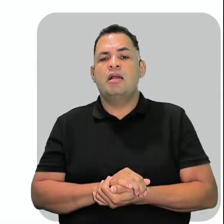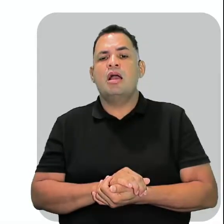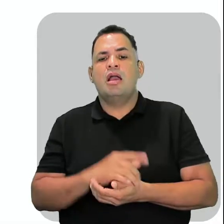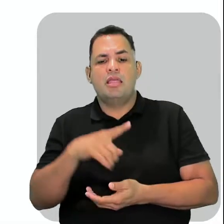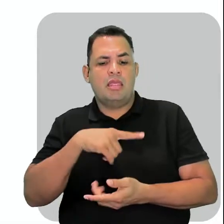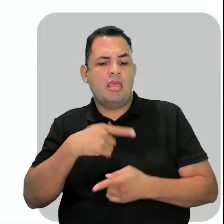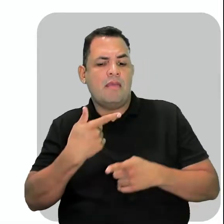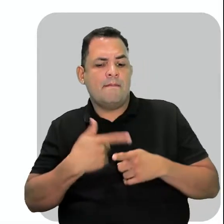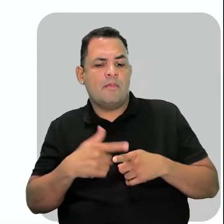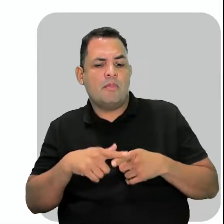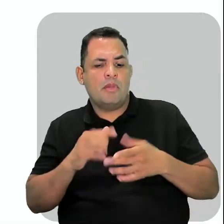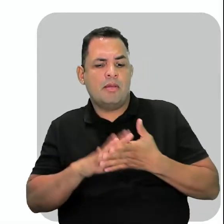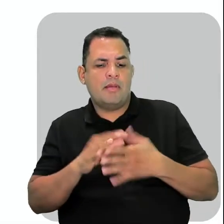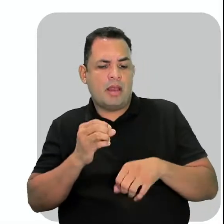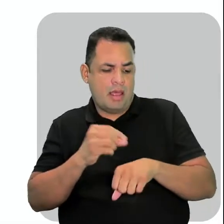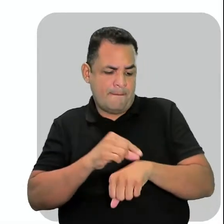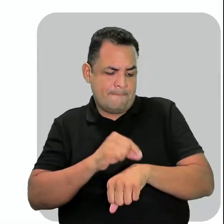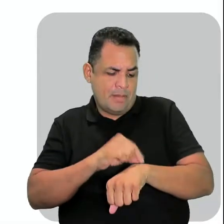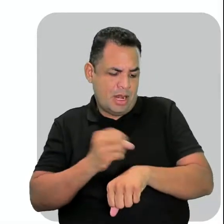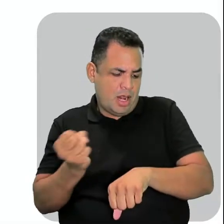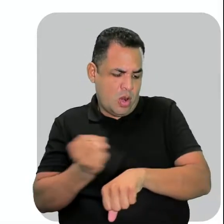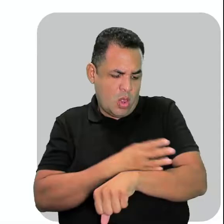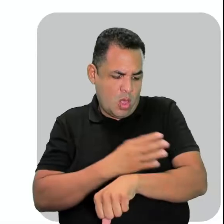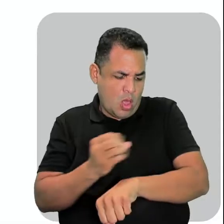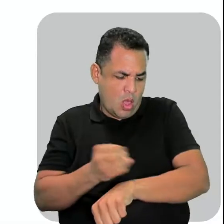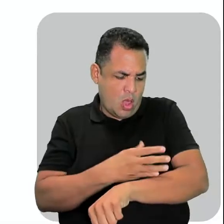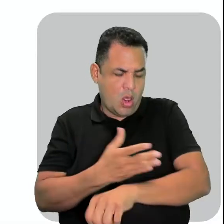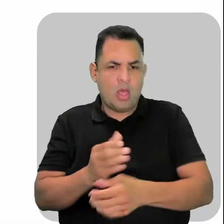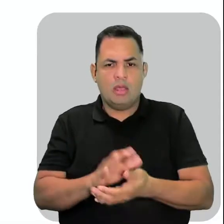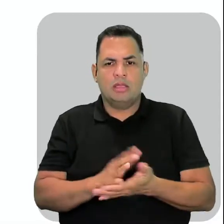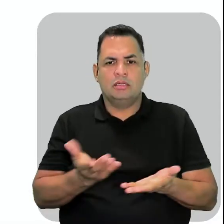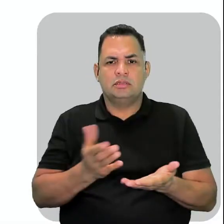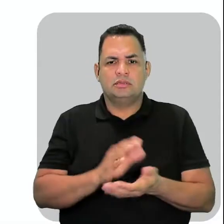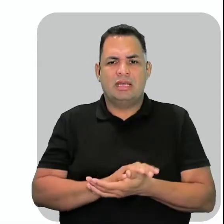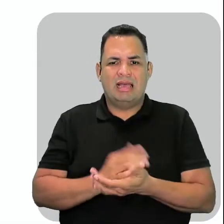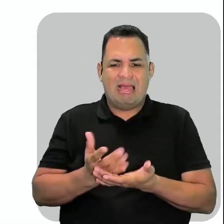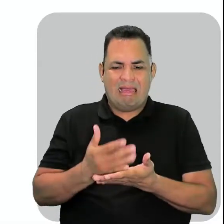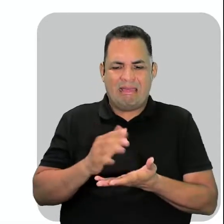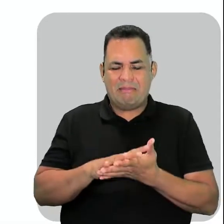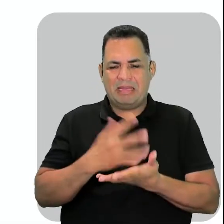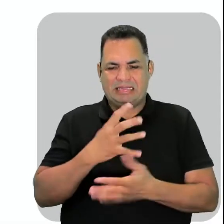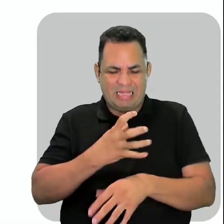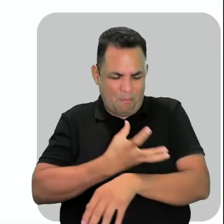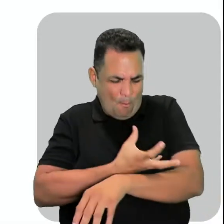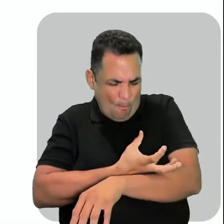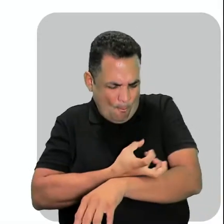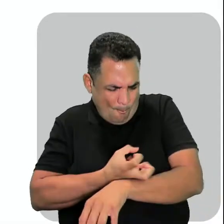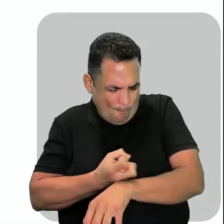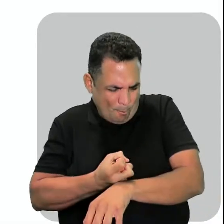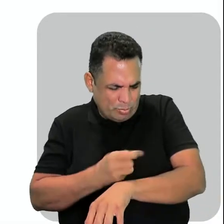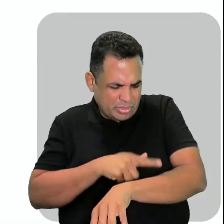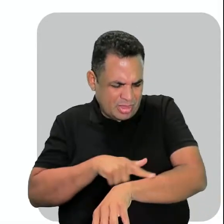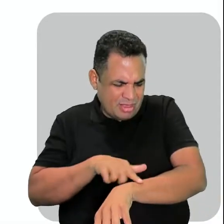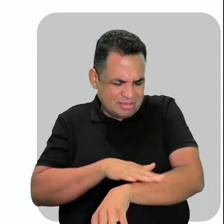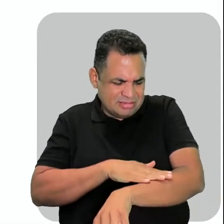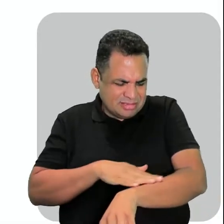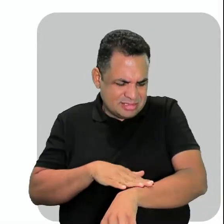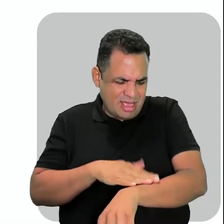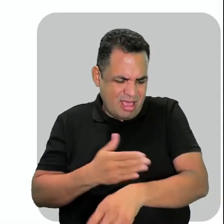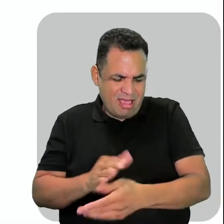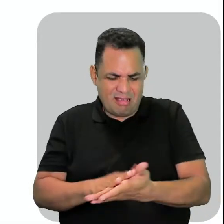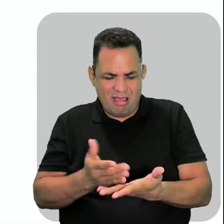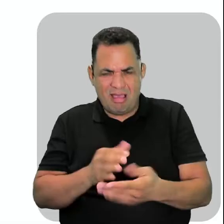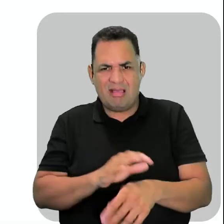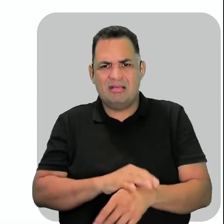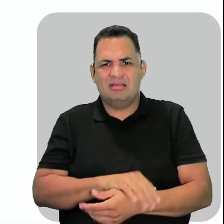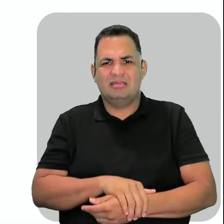a regeneração da pele. Aí você fica com aquela pele de aspecto ressecado, que fica ali, você passa o dedo, fica a marca ali